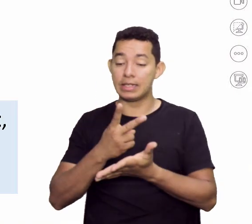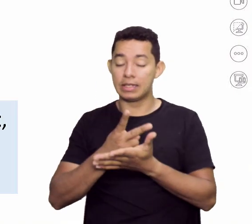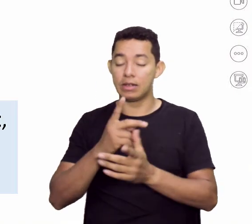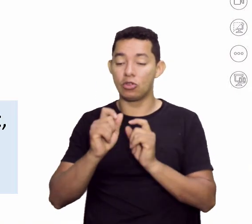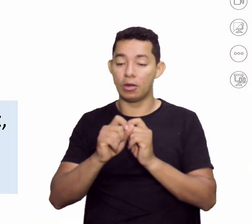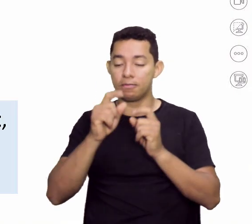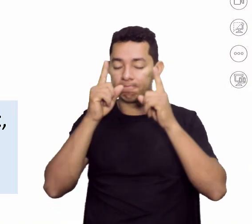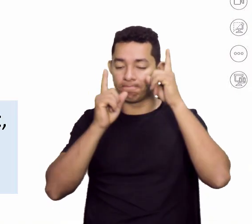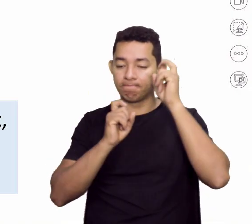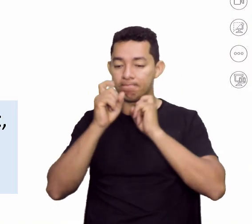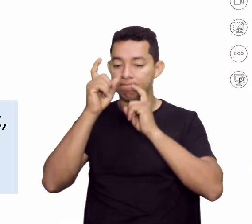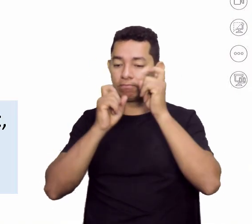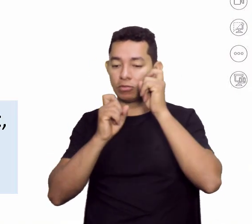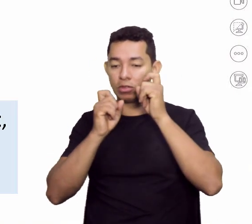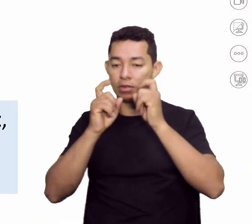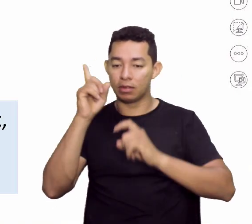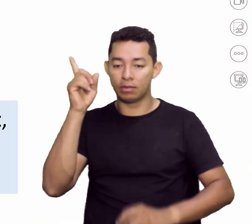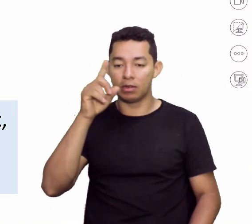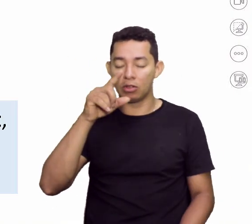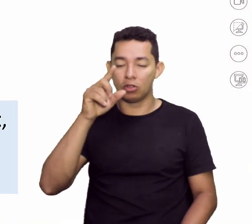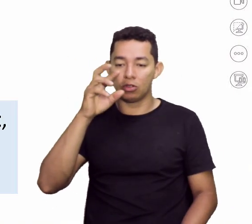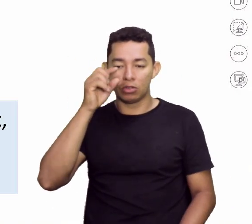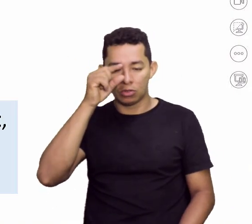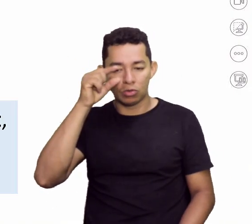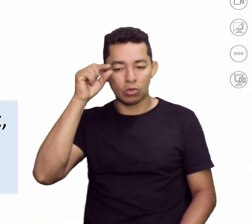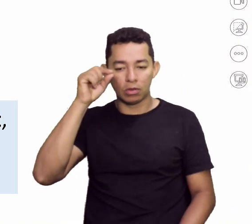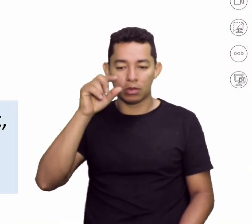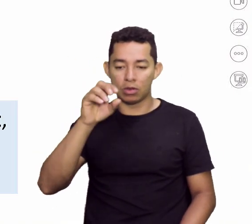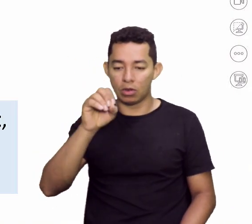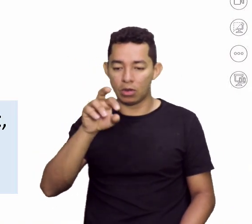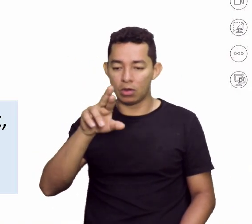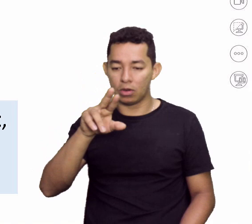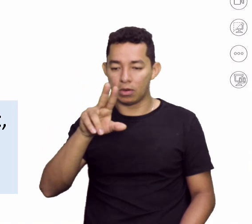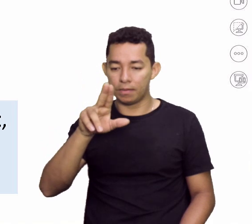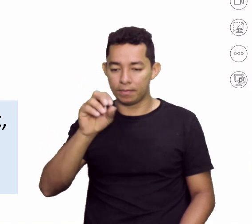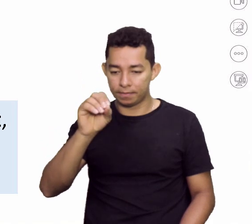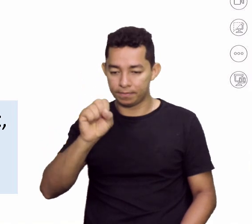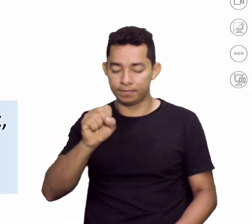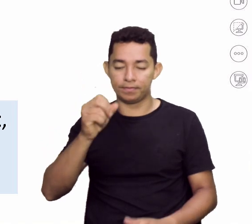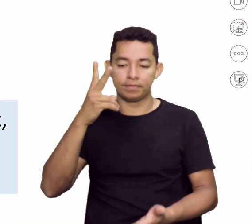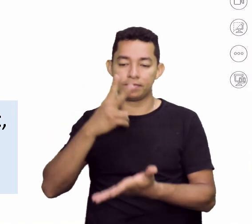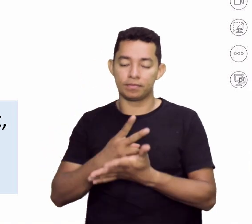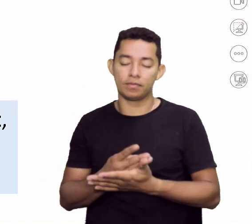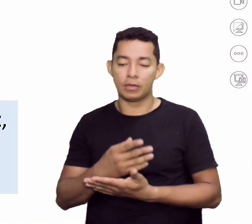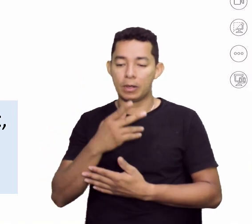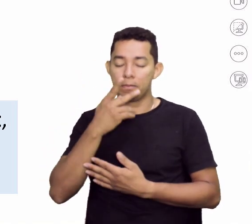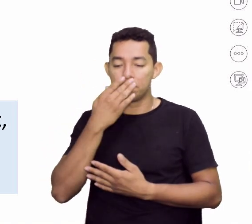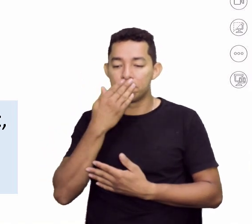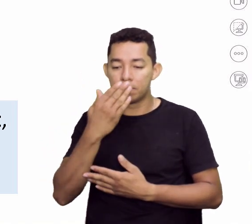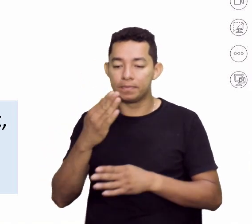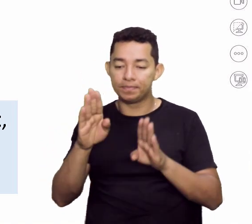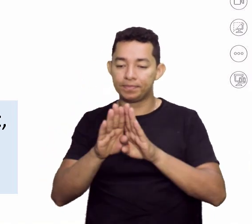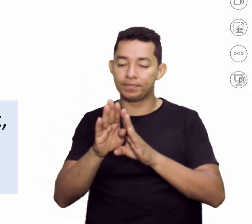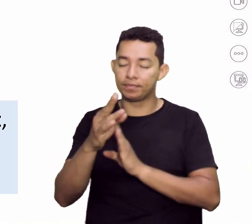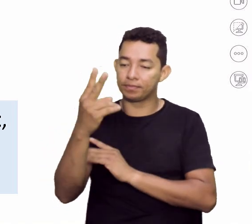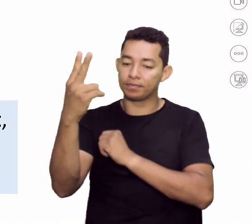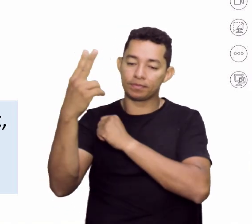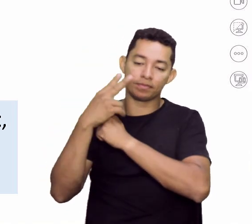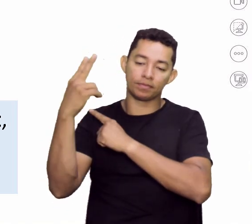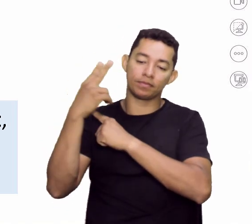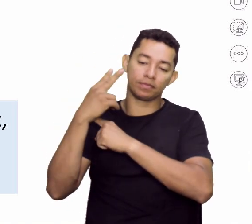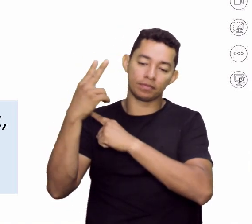preocupado com o olho de Horus, né? E, ao mesmo tempo, pedindo proteção, pedindo